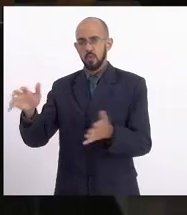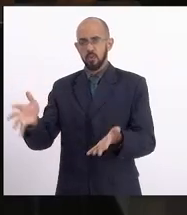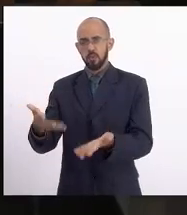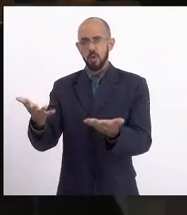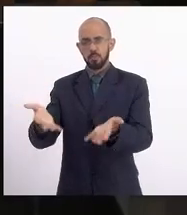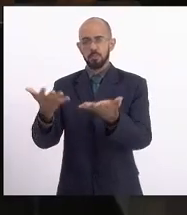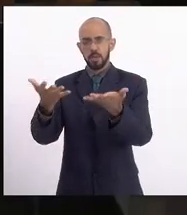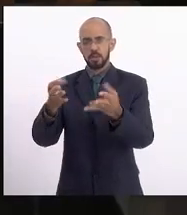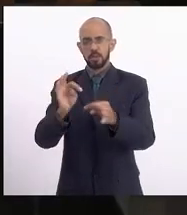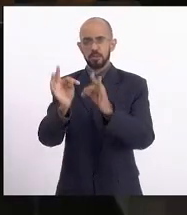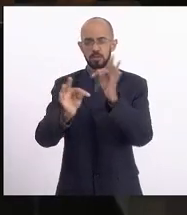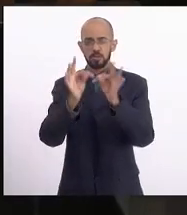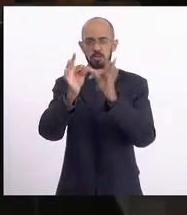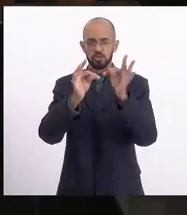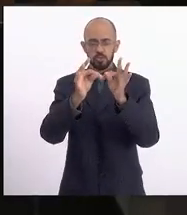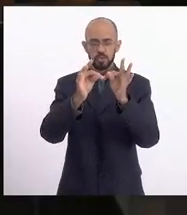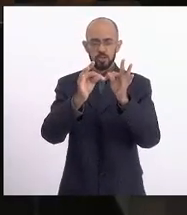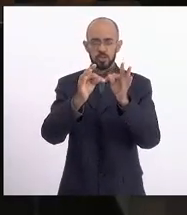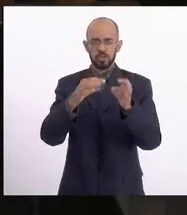pela área de Itaipava,